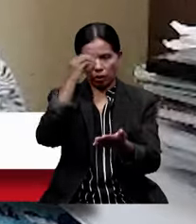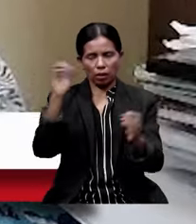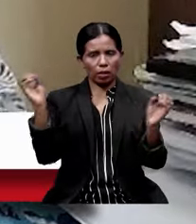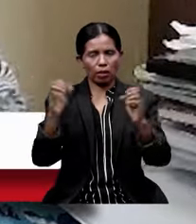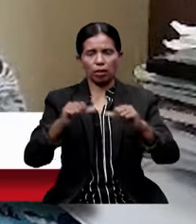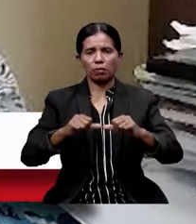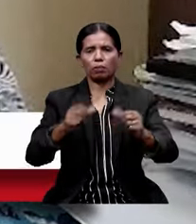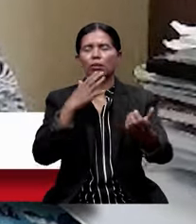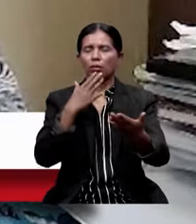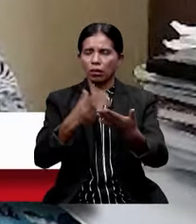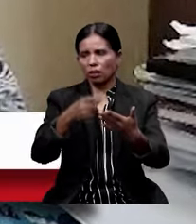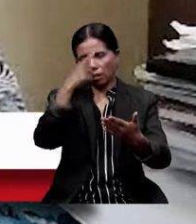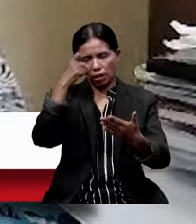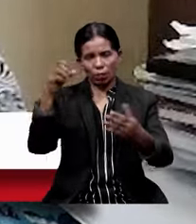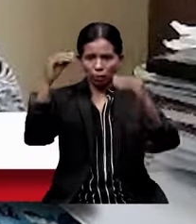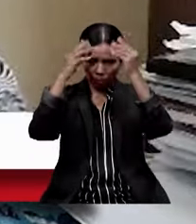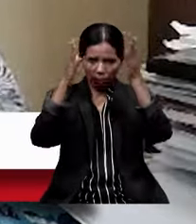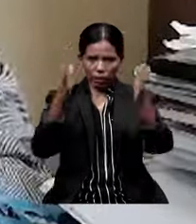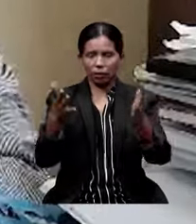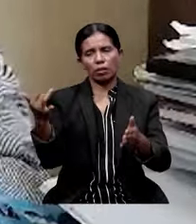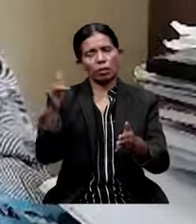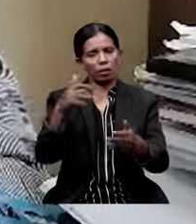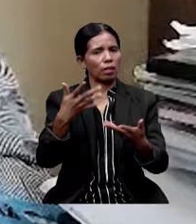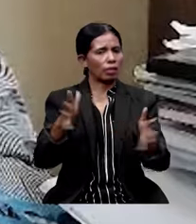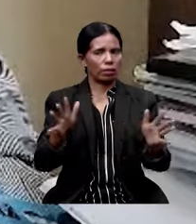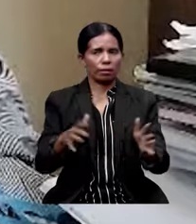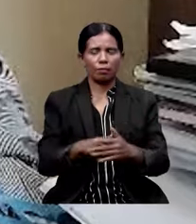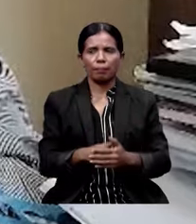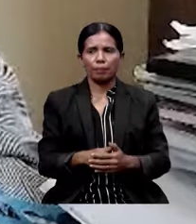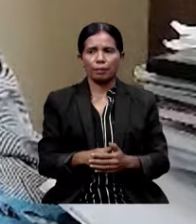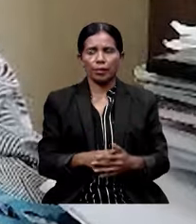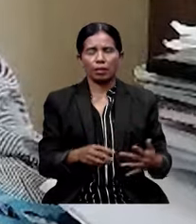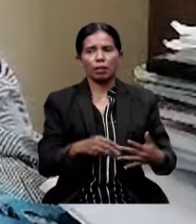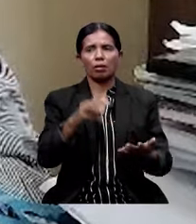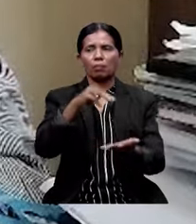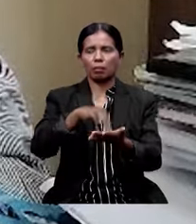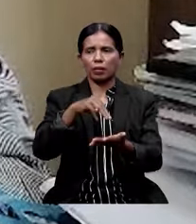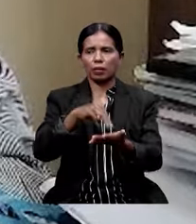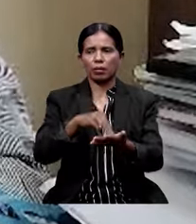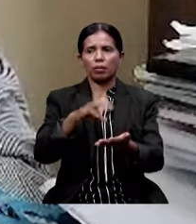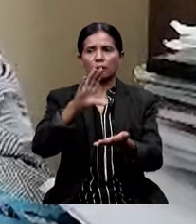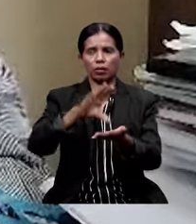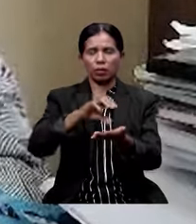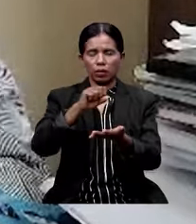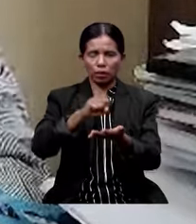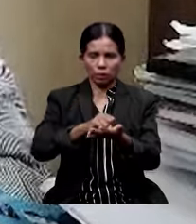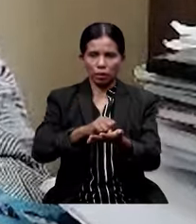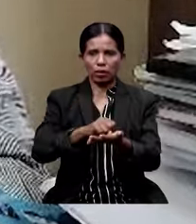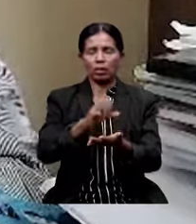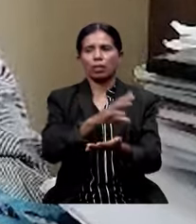dia tamba faltas de professores liliba matéria ciências sociais e humanidade